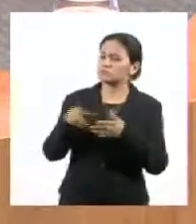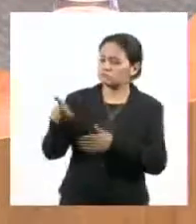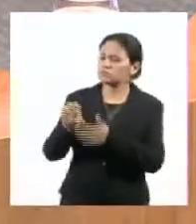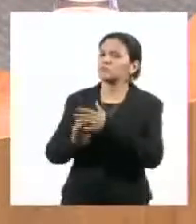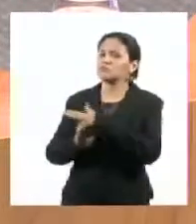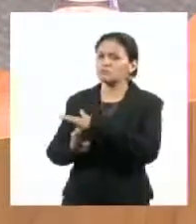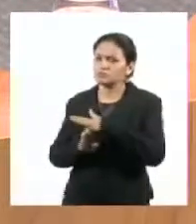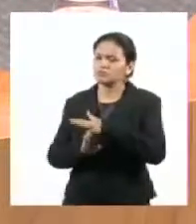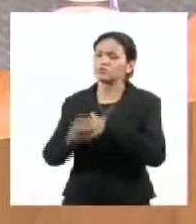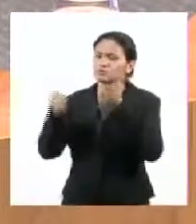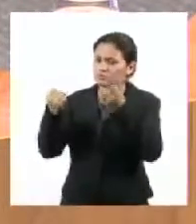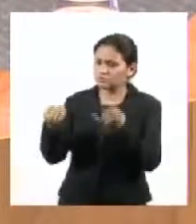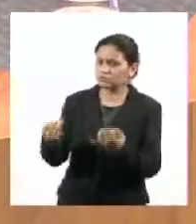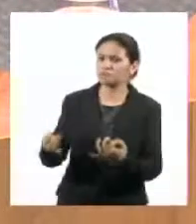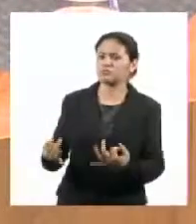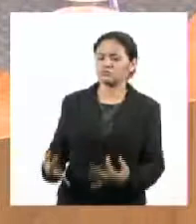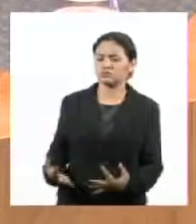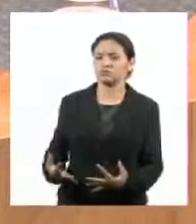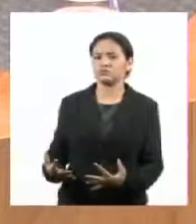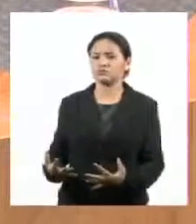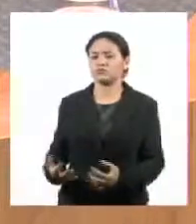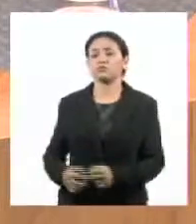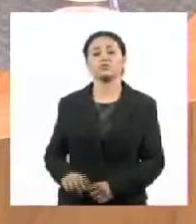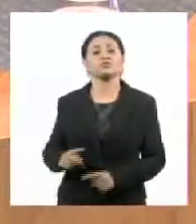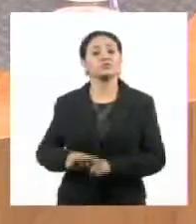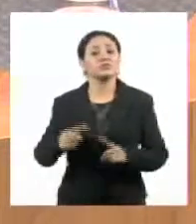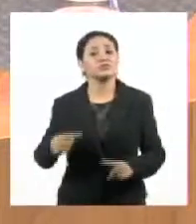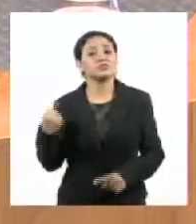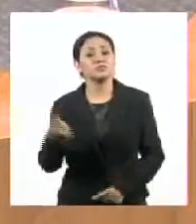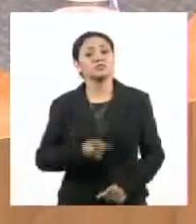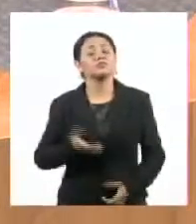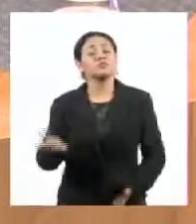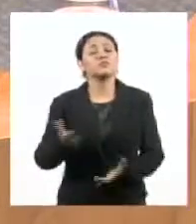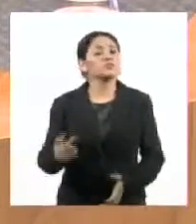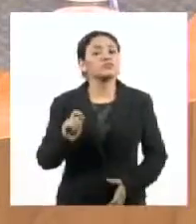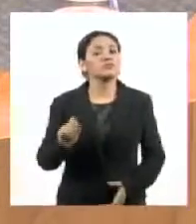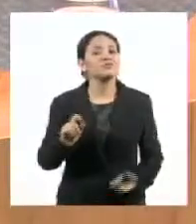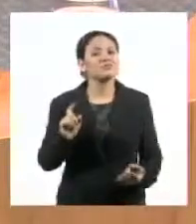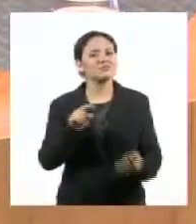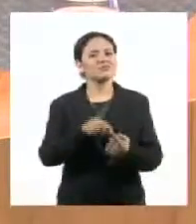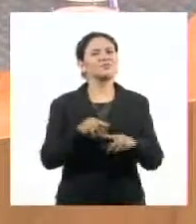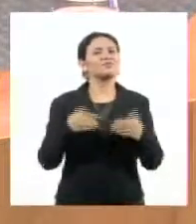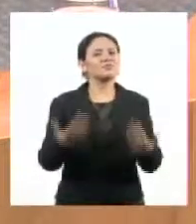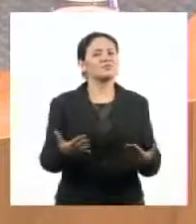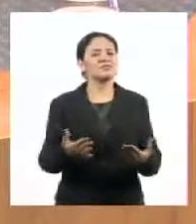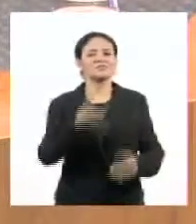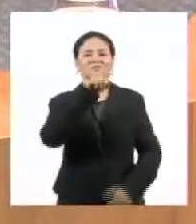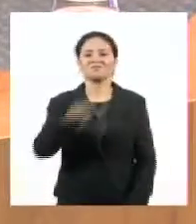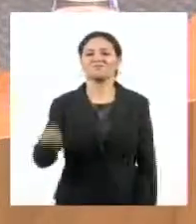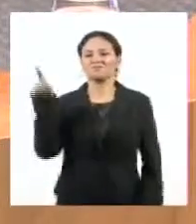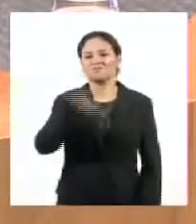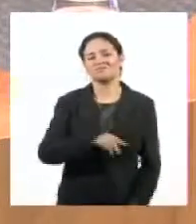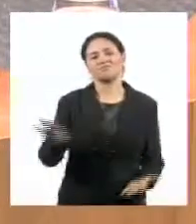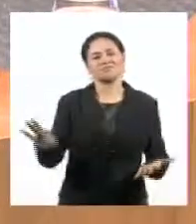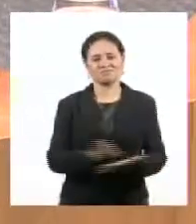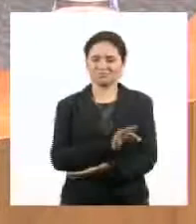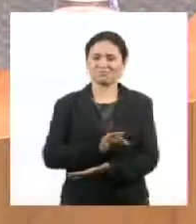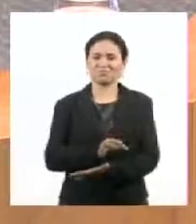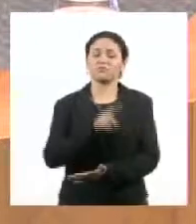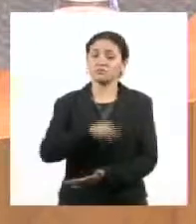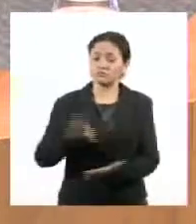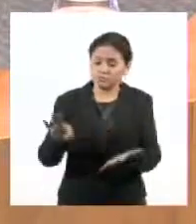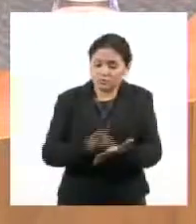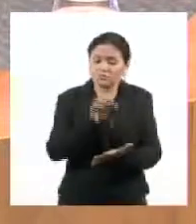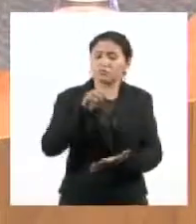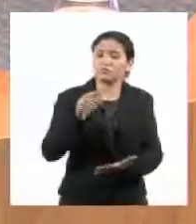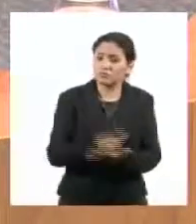lutar arduamente, é para a revogação do contrato. O contrato não tem validade. O contrato descumpre